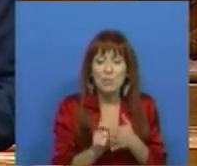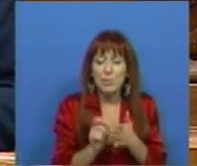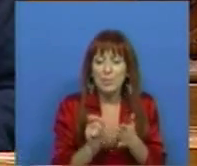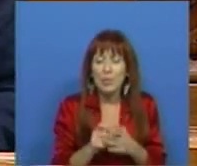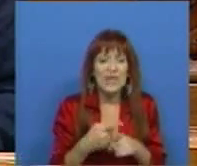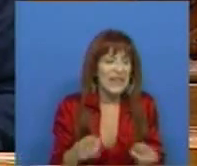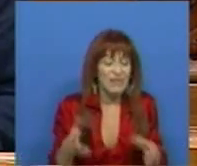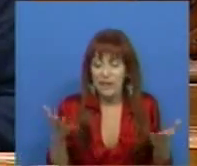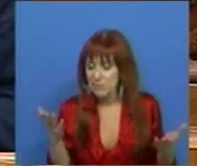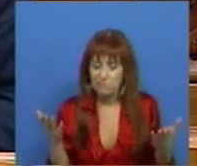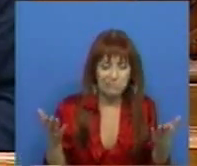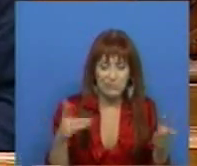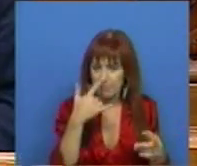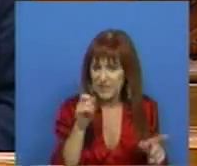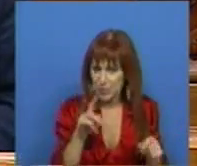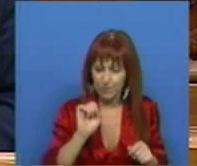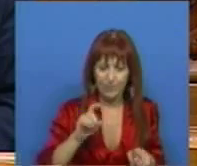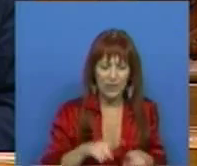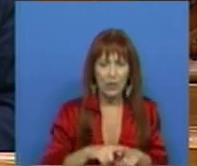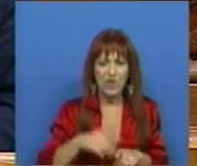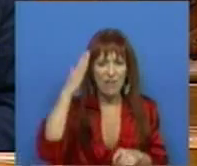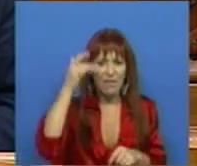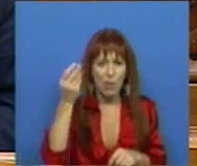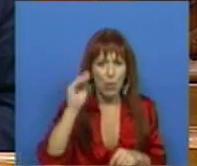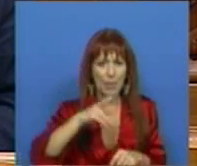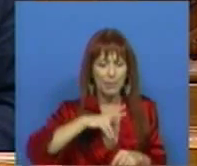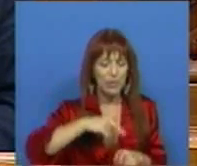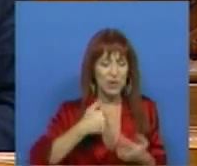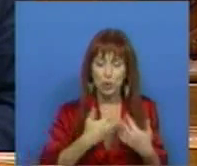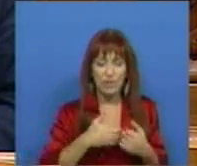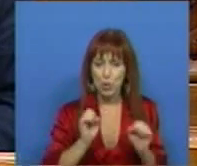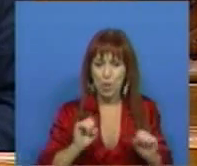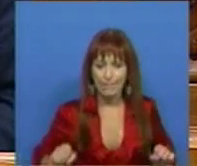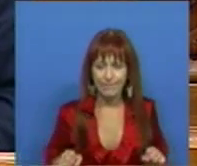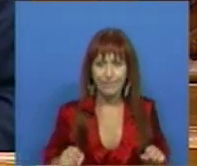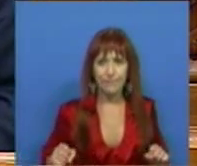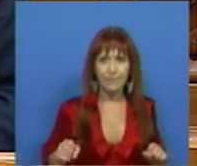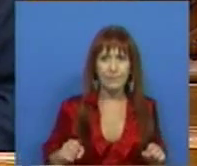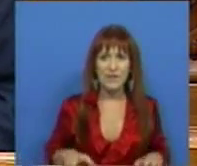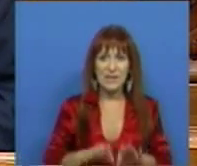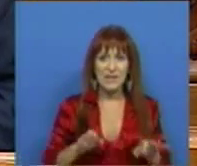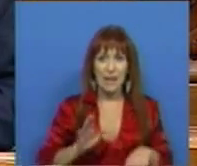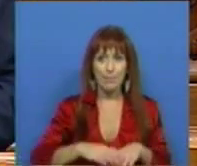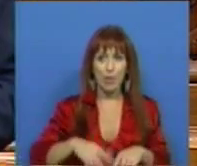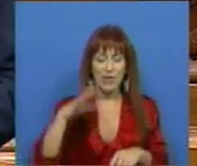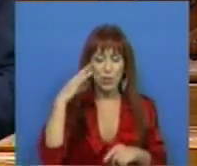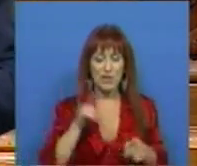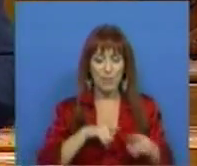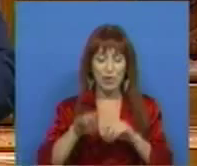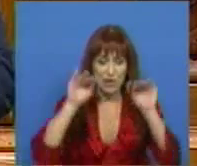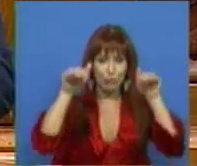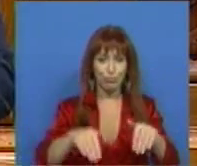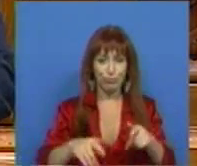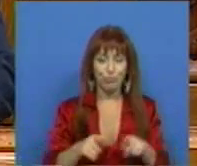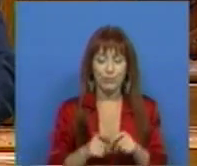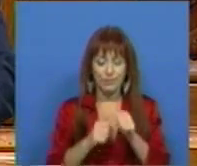são divergentes. A previsão do Banco de Portugal não deixa margem para dúvidas. Como consequência natural da política